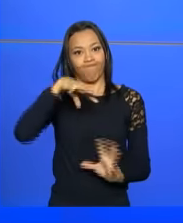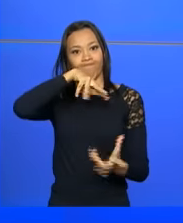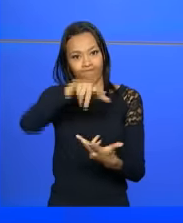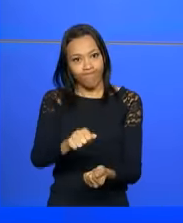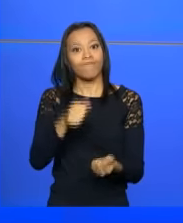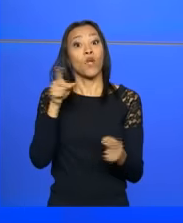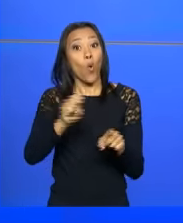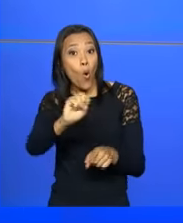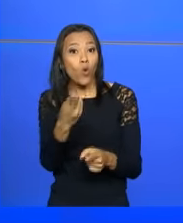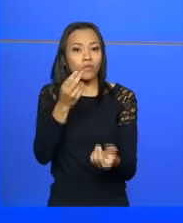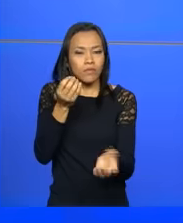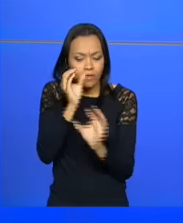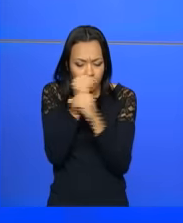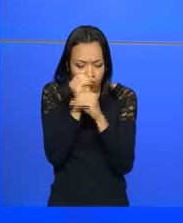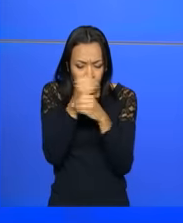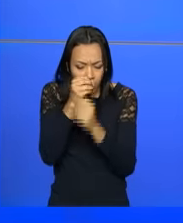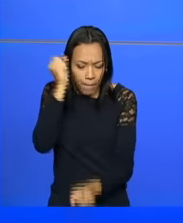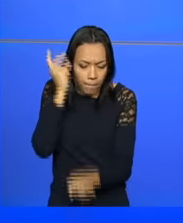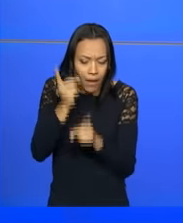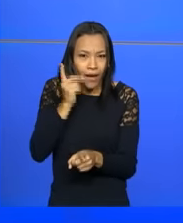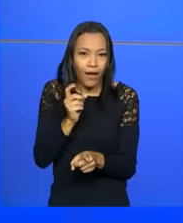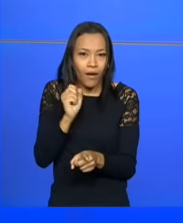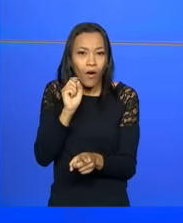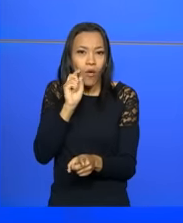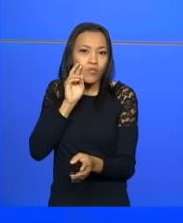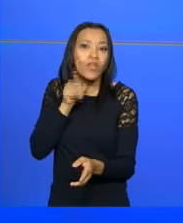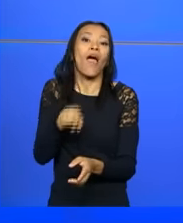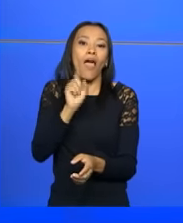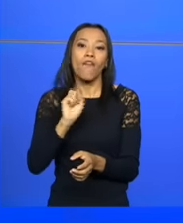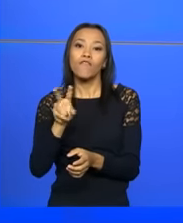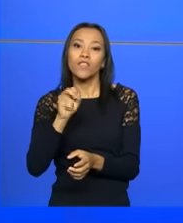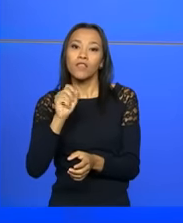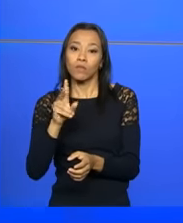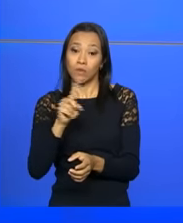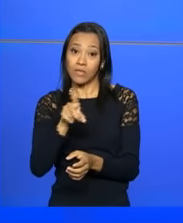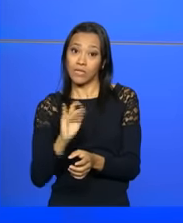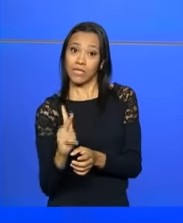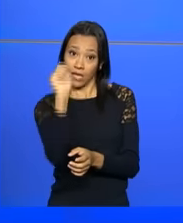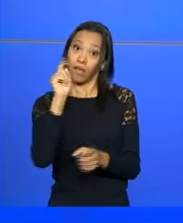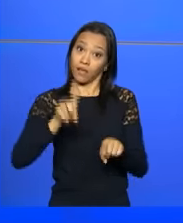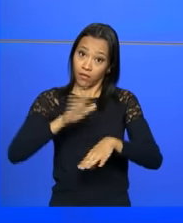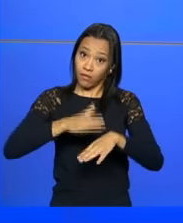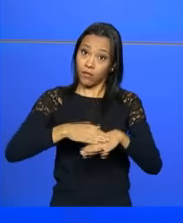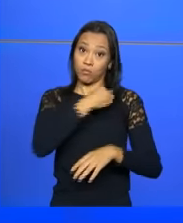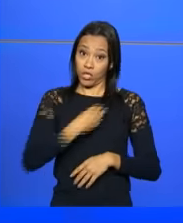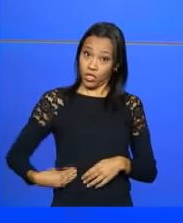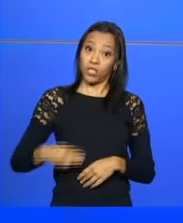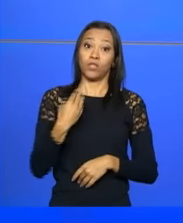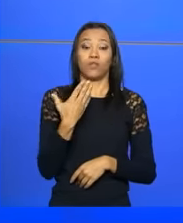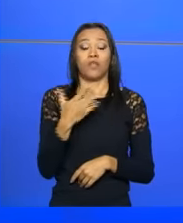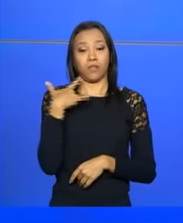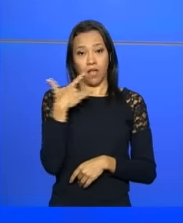testes moleculares que tem o vírus zica como alvo o anúncio foi feito pelo ministro da saúde Marcelo Castro após uma